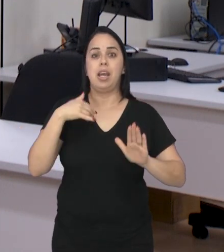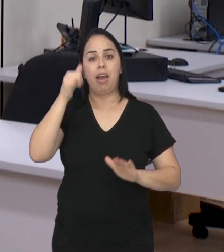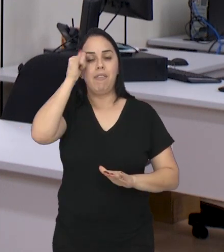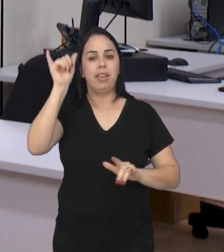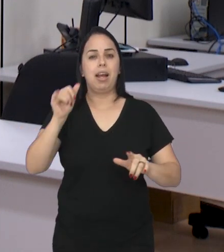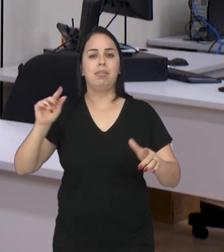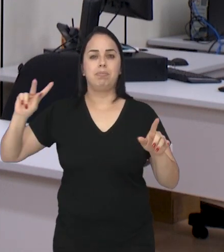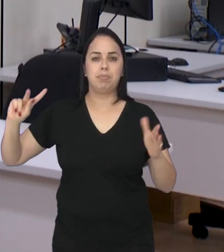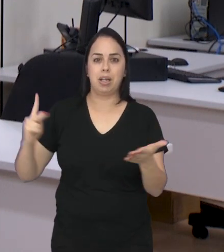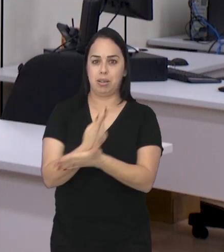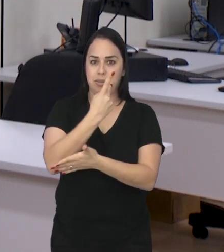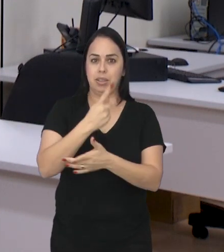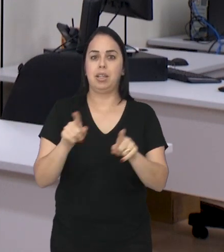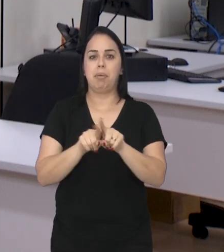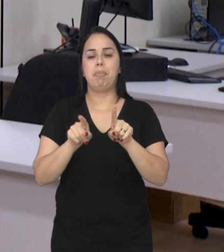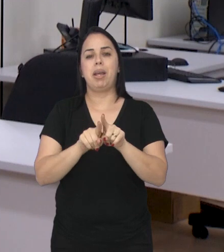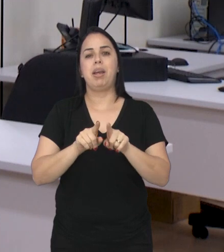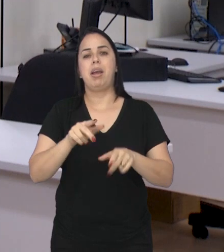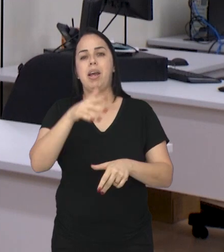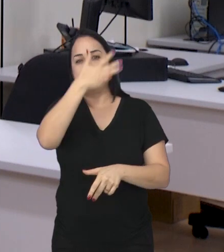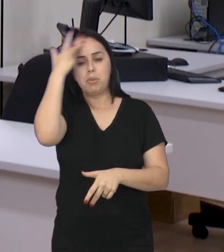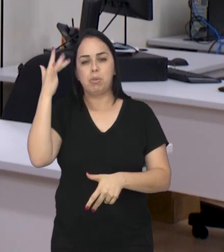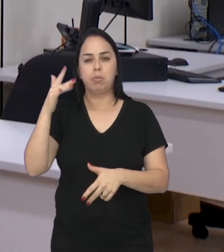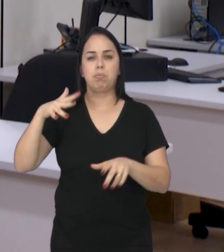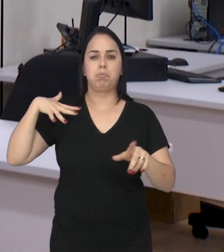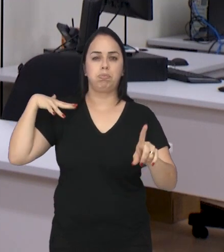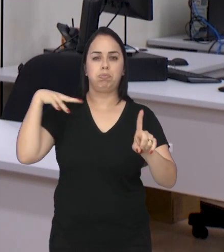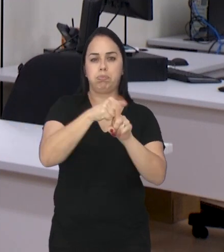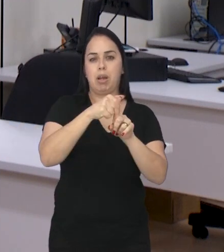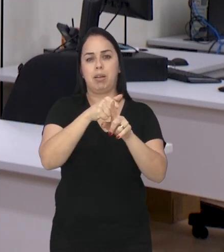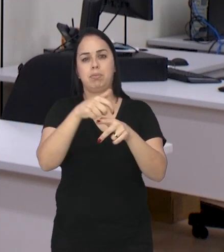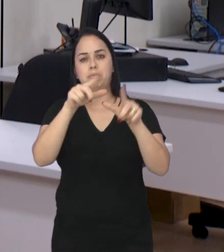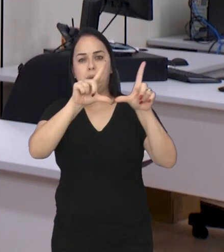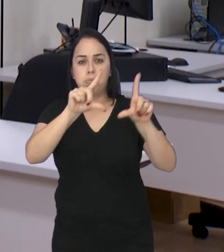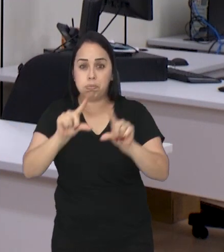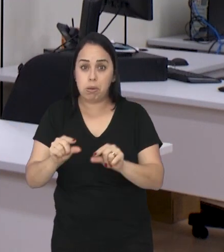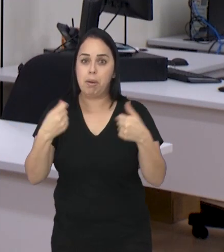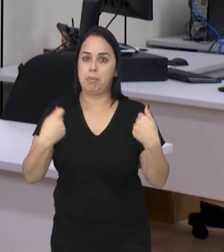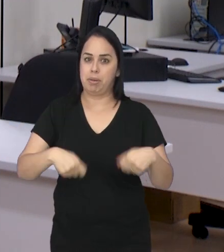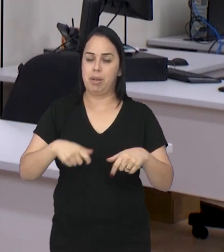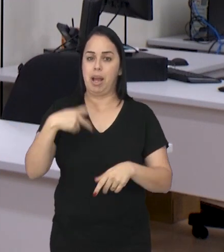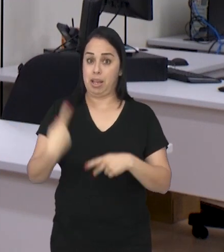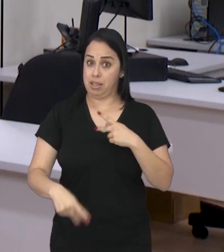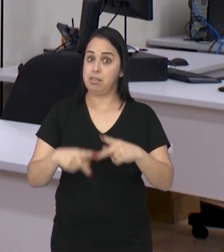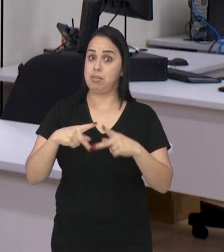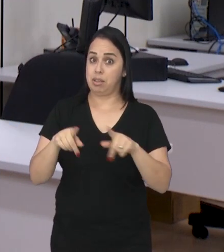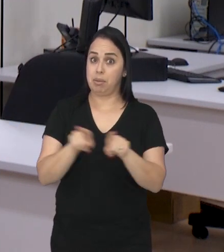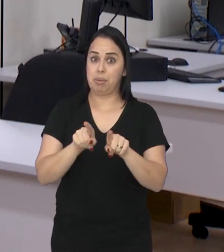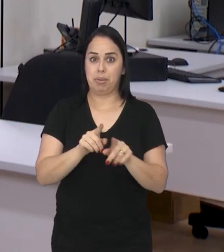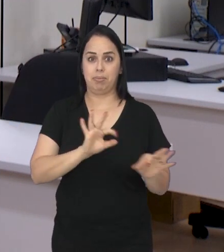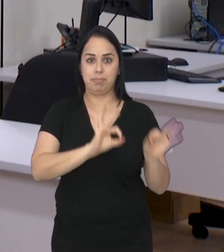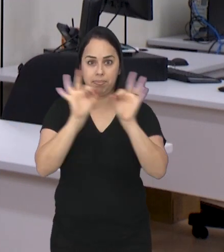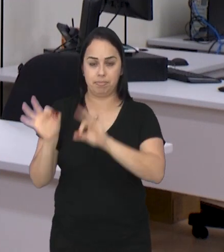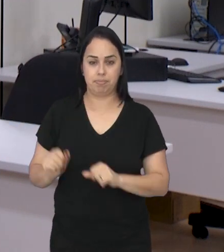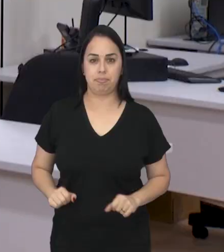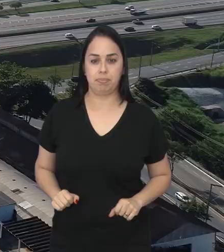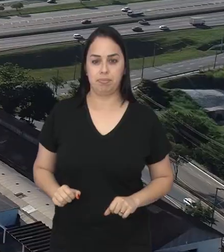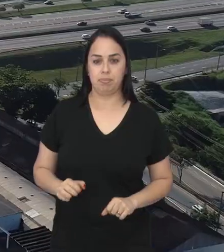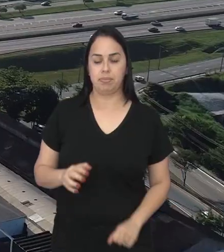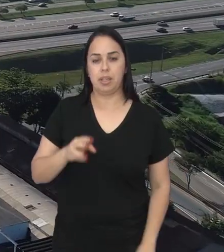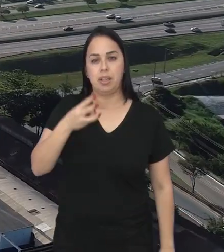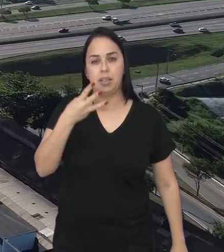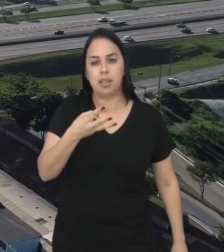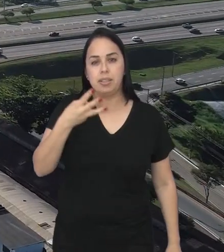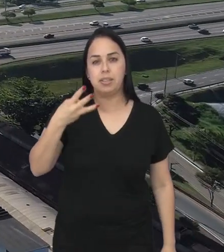acidentes e reduzir o número de mortes desafio diário do poder público nas grandes cidades como aqui em São José confira